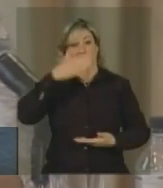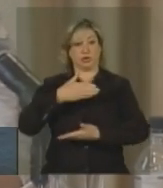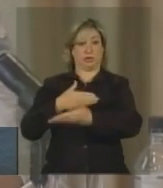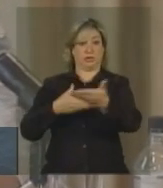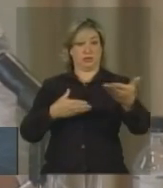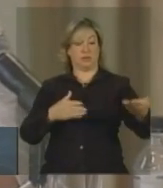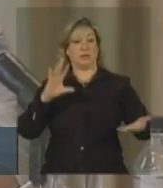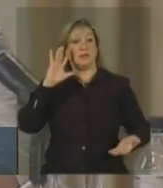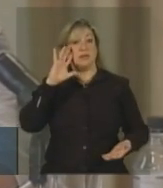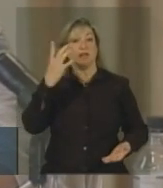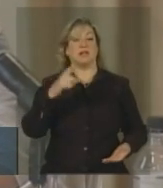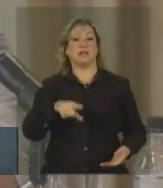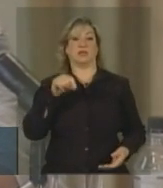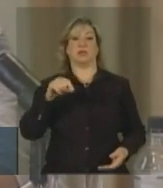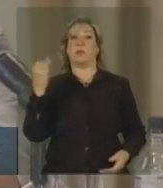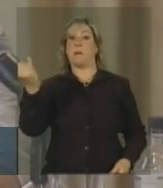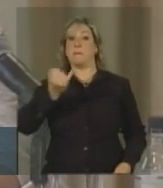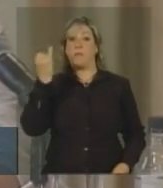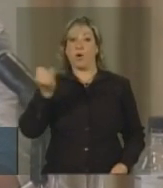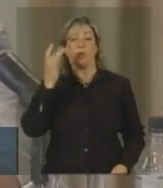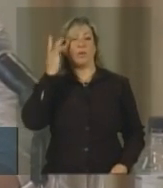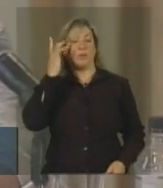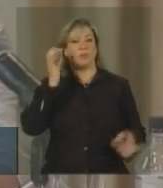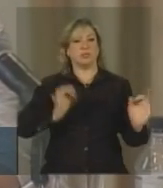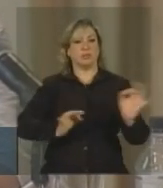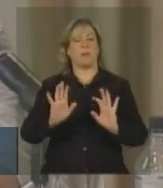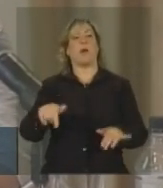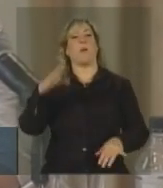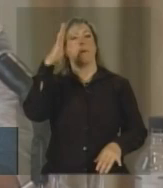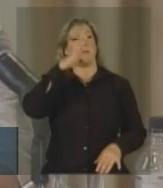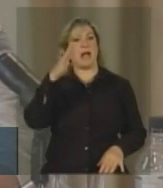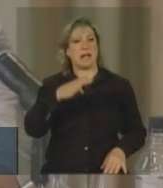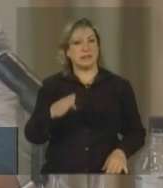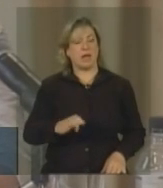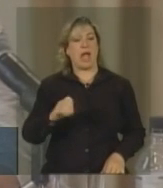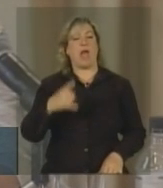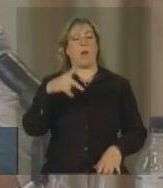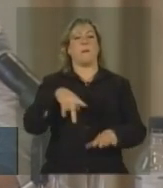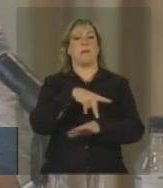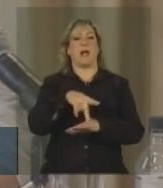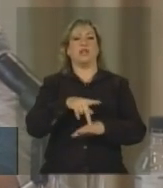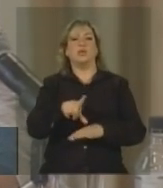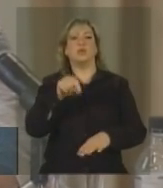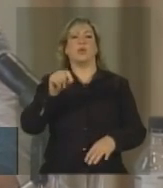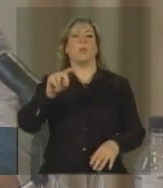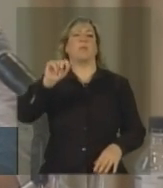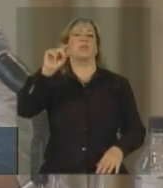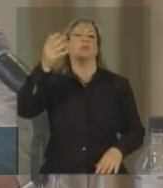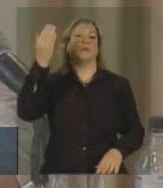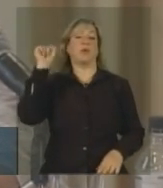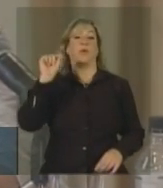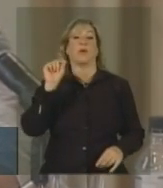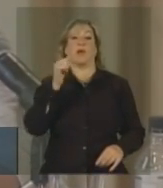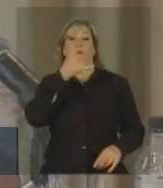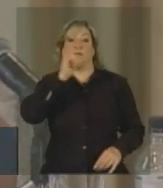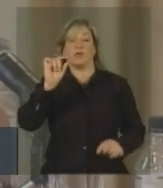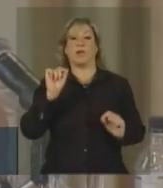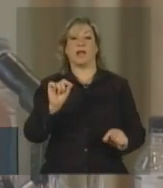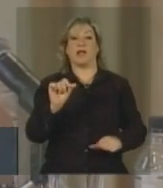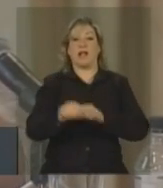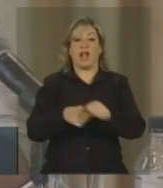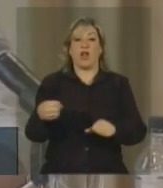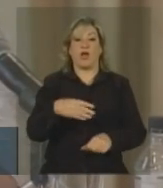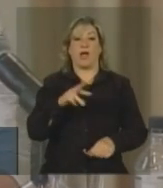decisões importantes estratégicas. Agora, o Brasil é um país que optou há muitos anos atrás por energia renovável. Nós só